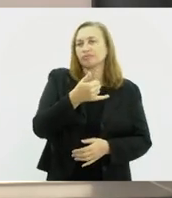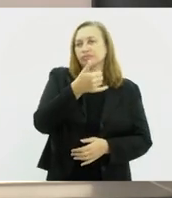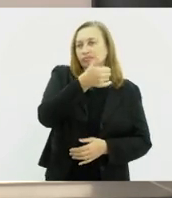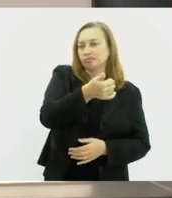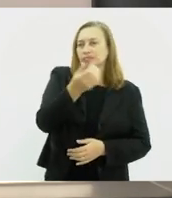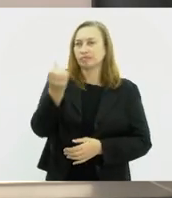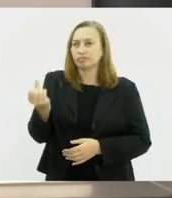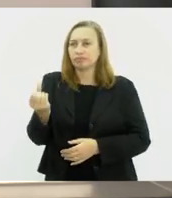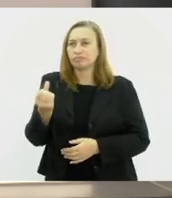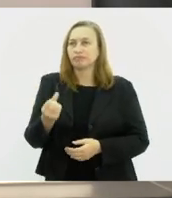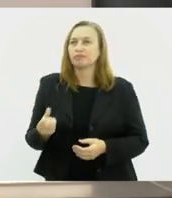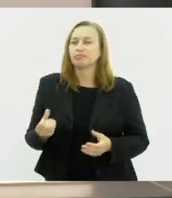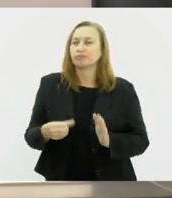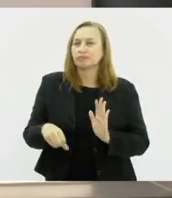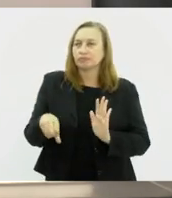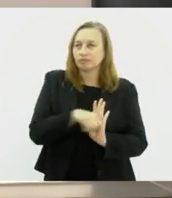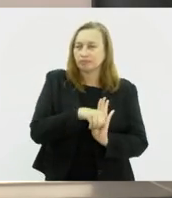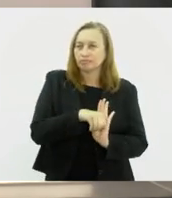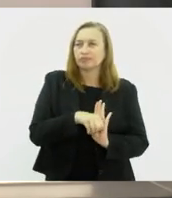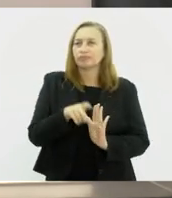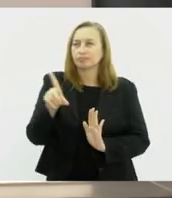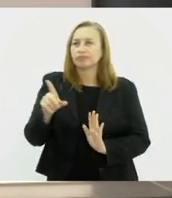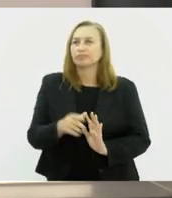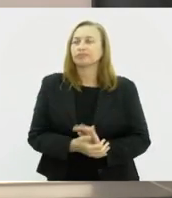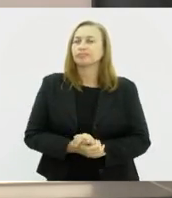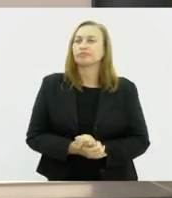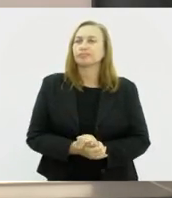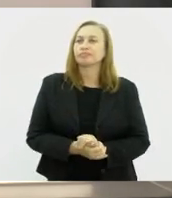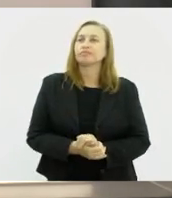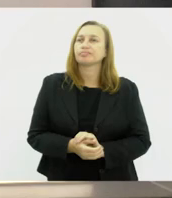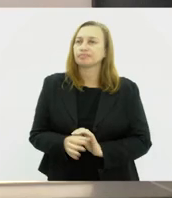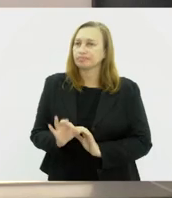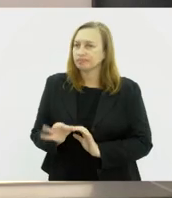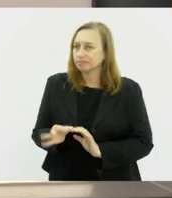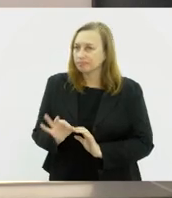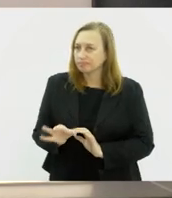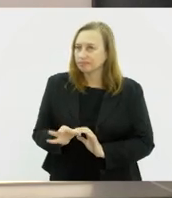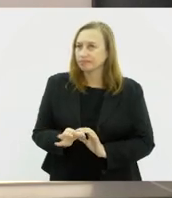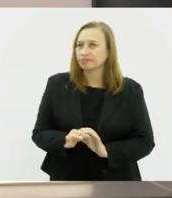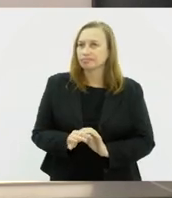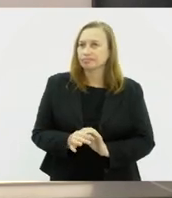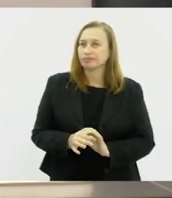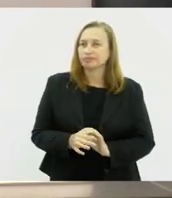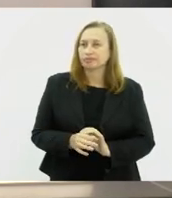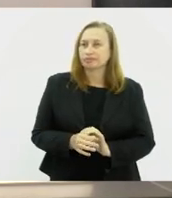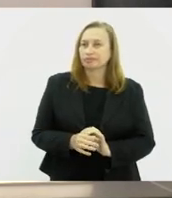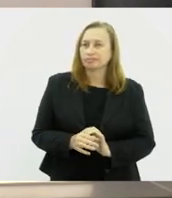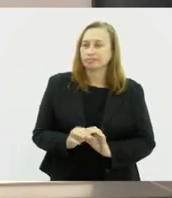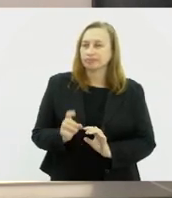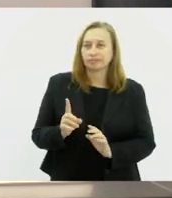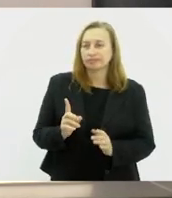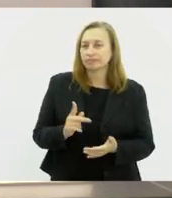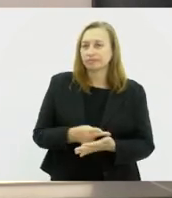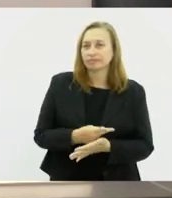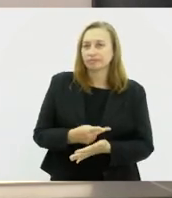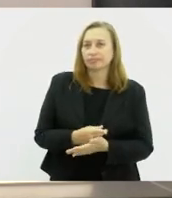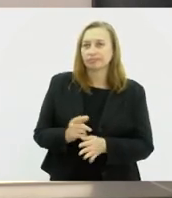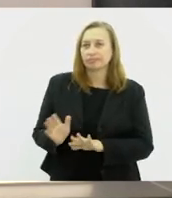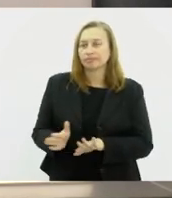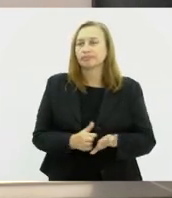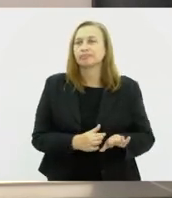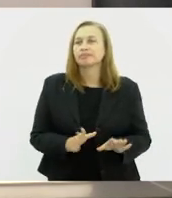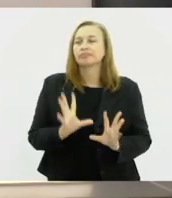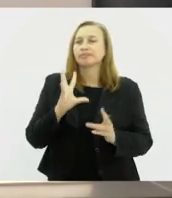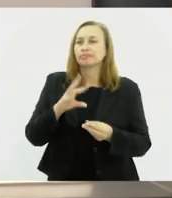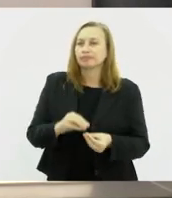11343 então daí que eu tirei o 3700 então foi daí então não tava completamente er ex não tá completamente errado não tava completamente errado e